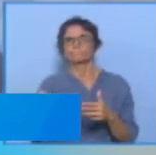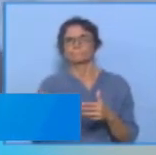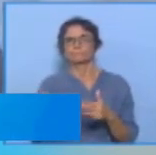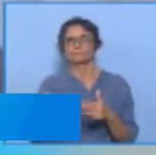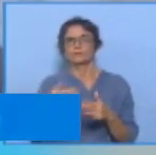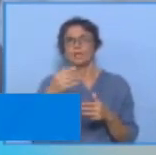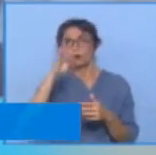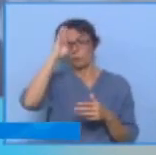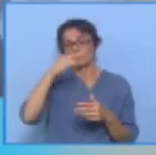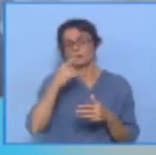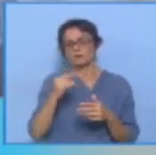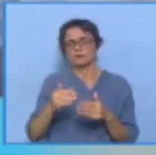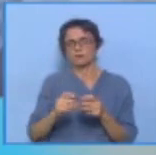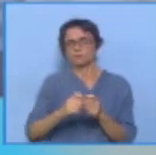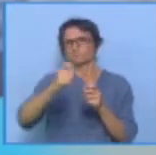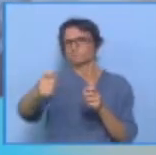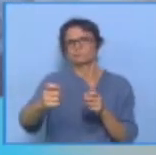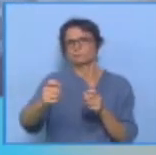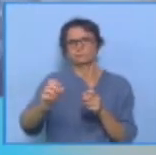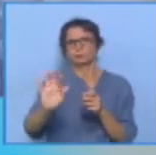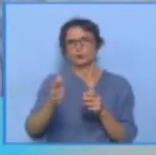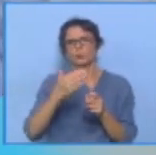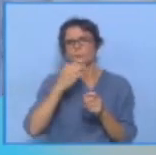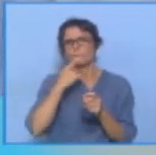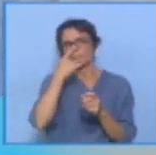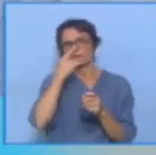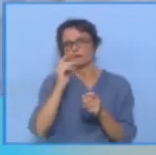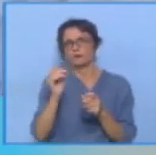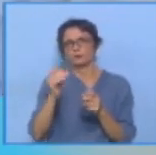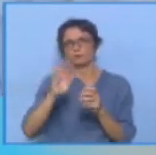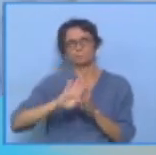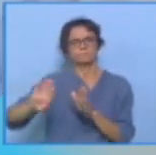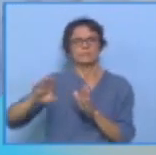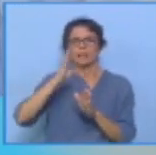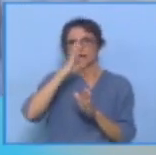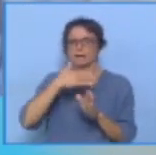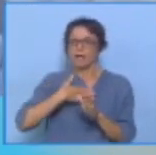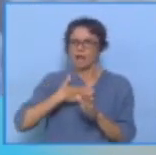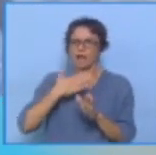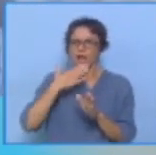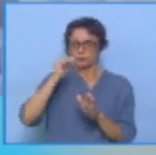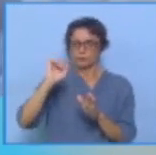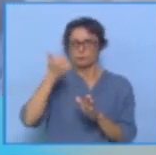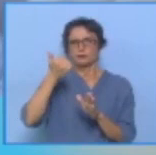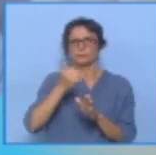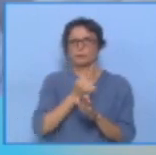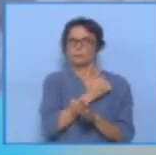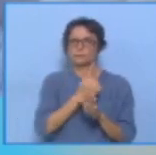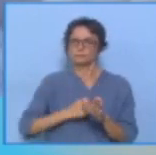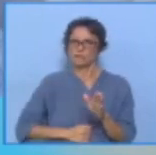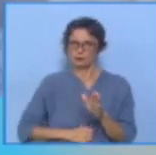projeta um pontificado demasiado longo e que admite renunciar quando sentir que isso for o melhor para a Igreja Católica. Portanto, esse é o